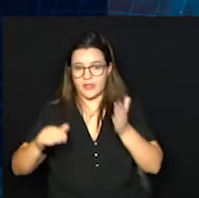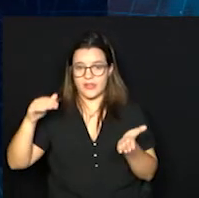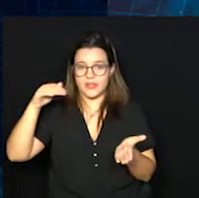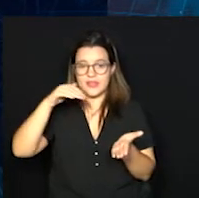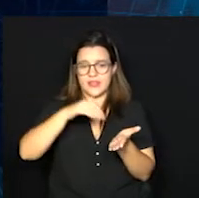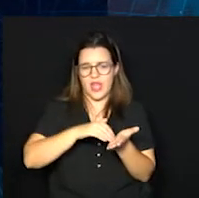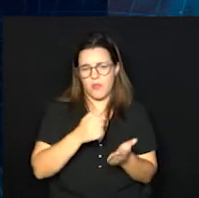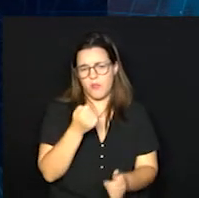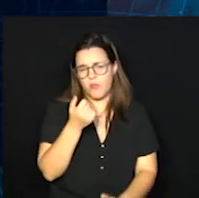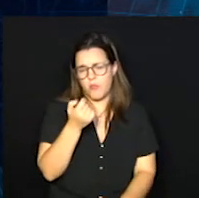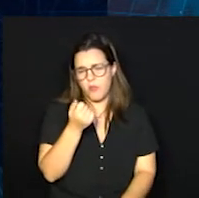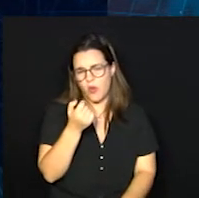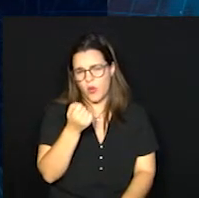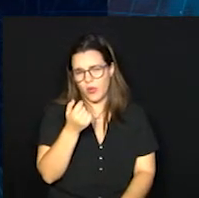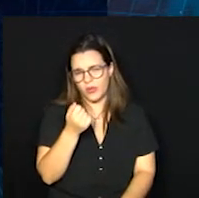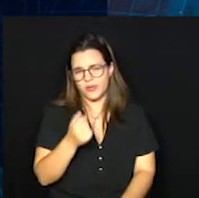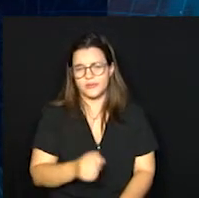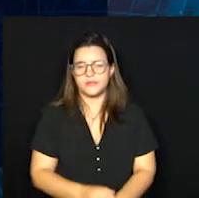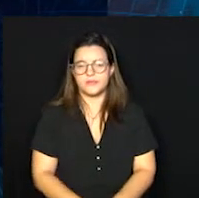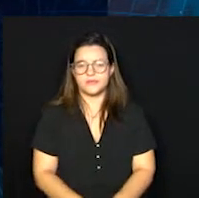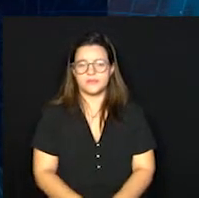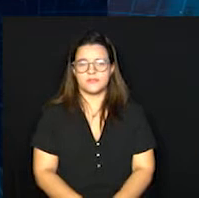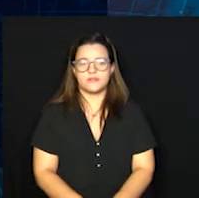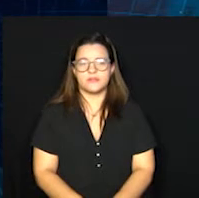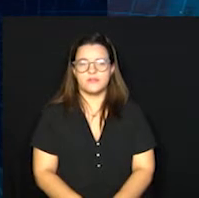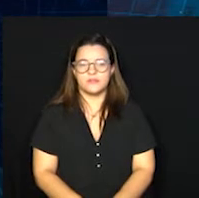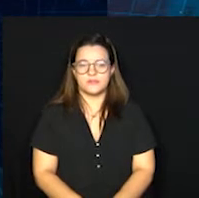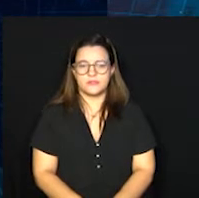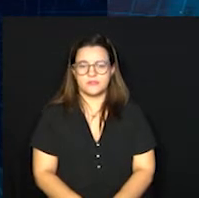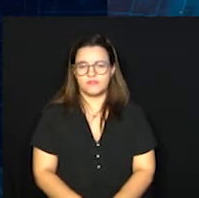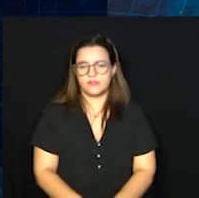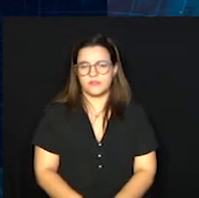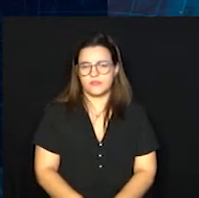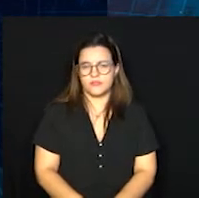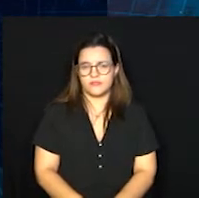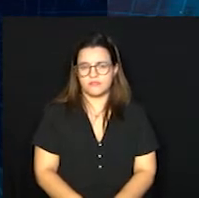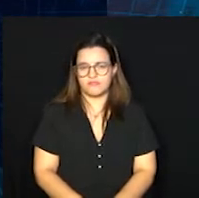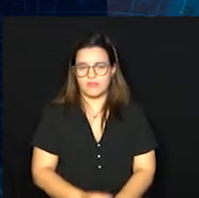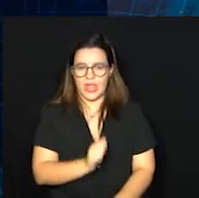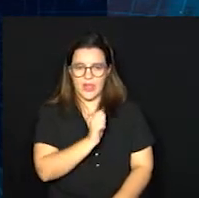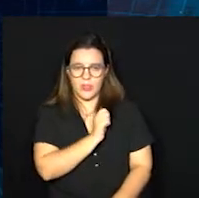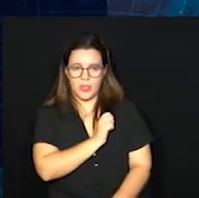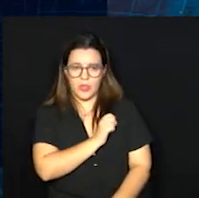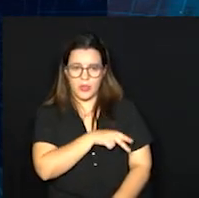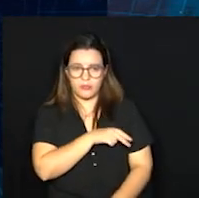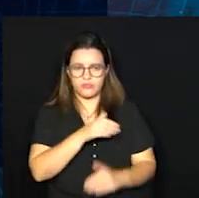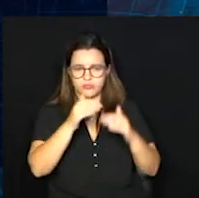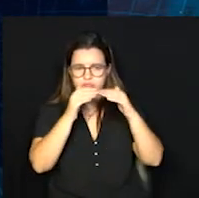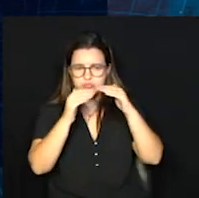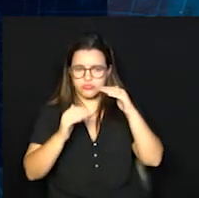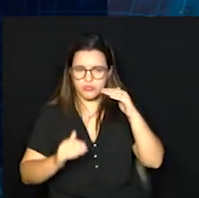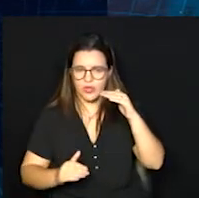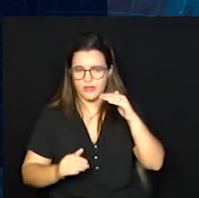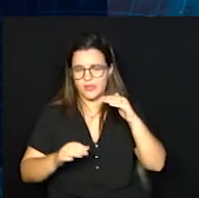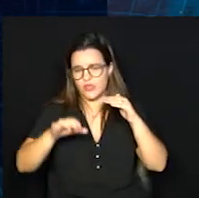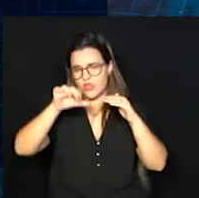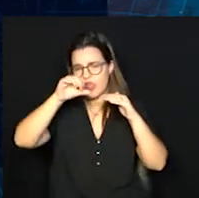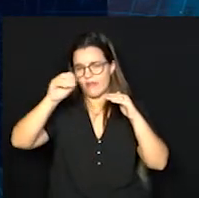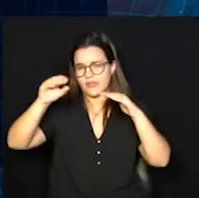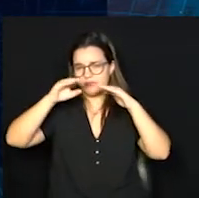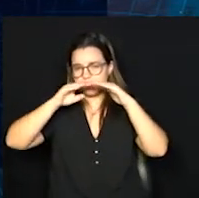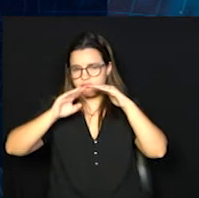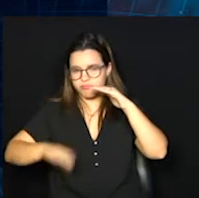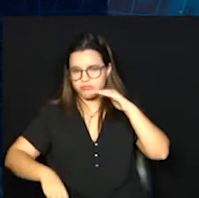nas que têm menos ali. Engenheiro Coelho, 920 casos, Santo Antônio de Posse,